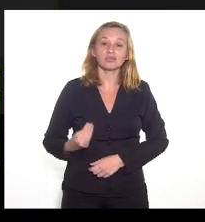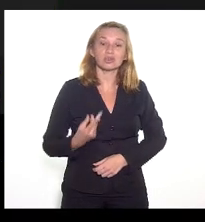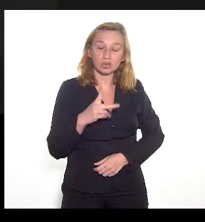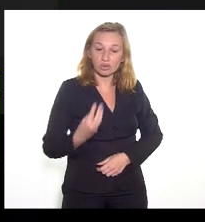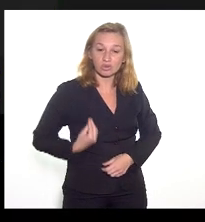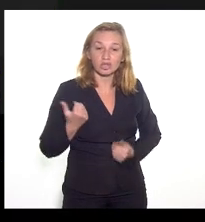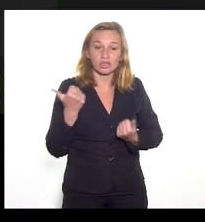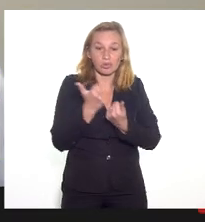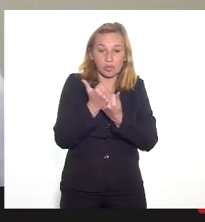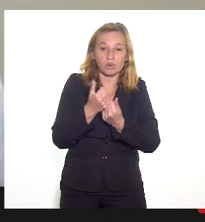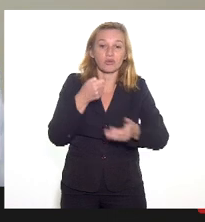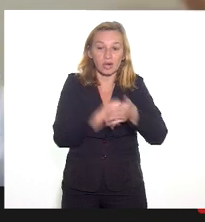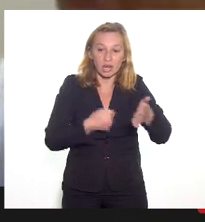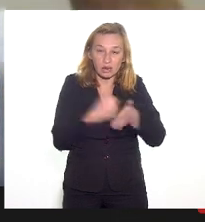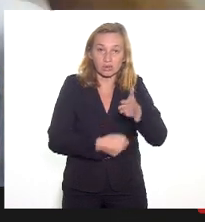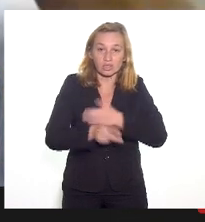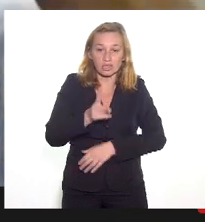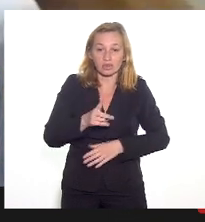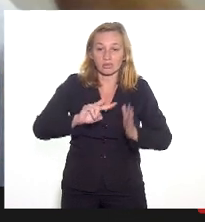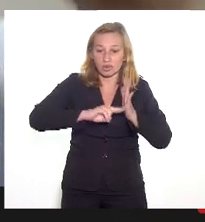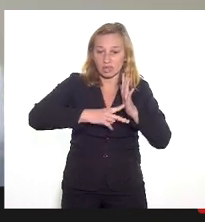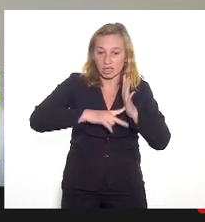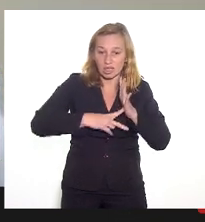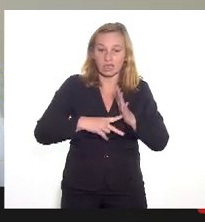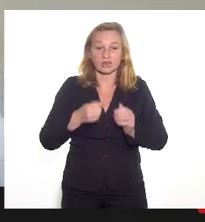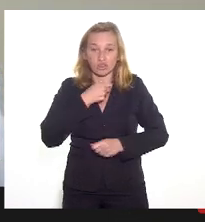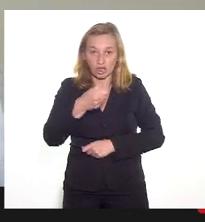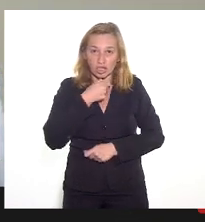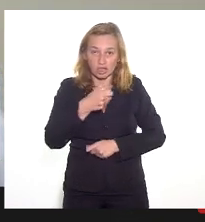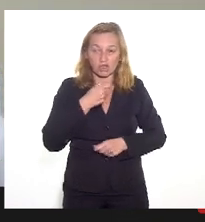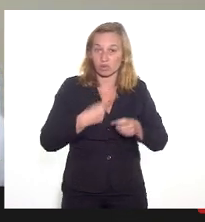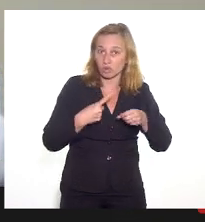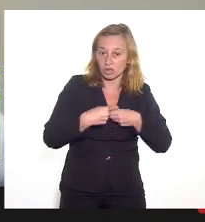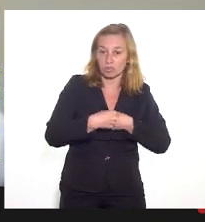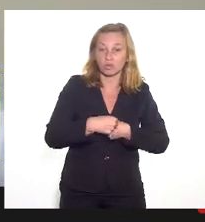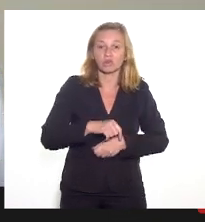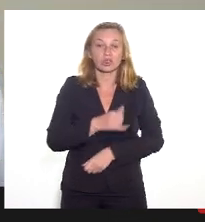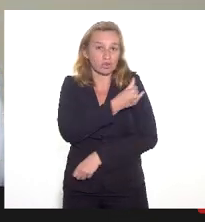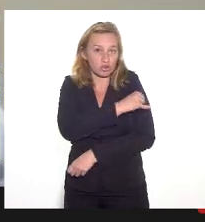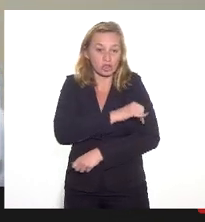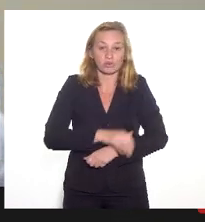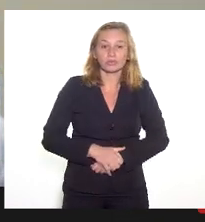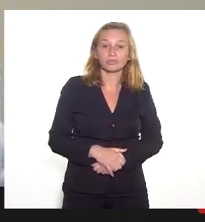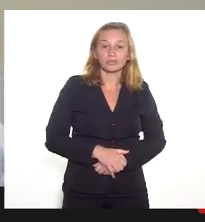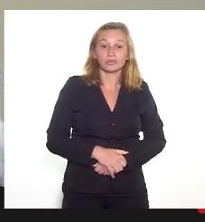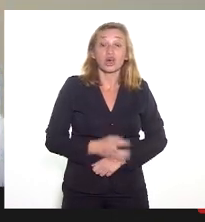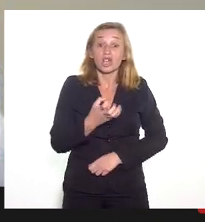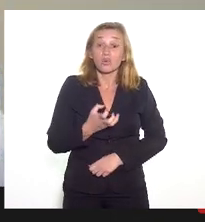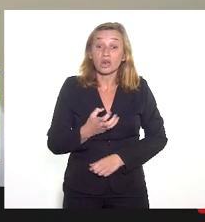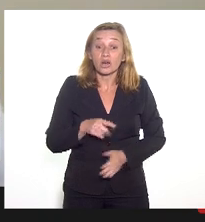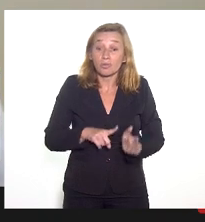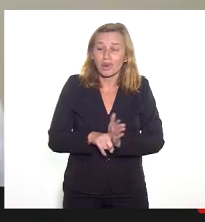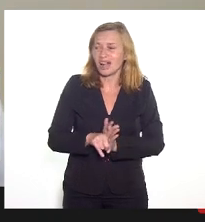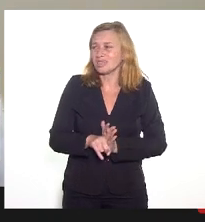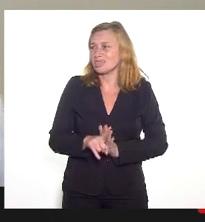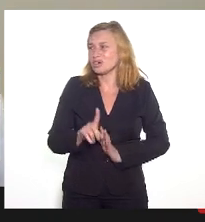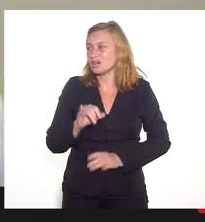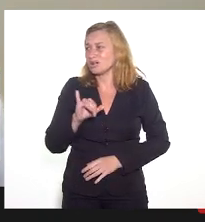pelo apoio, pela luta constante do Sindicato dos Jornalistas do município do Rio de Janeiro. Eu quero perguntar se a